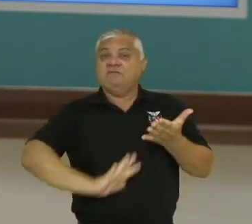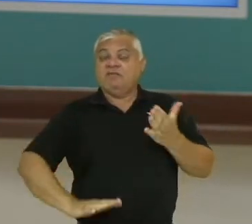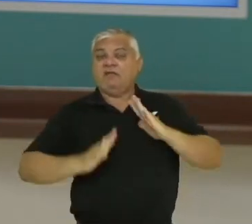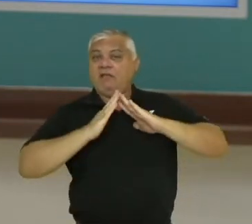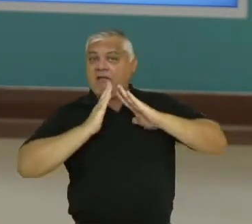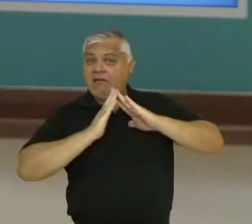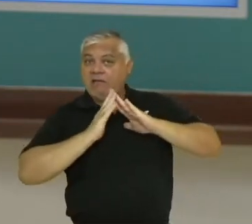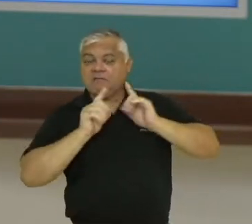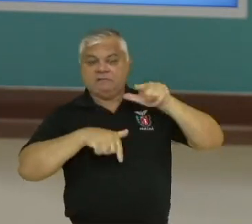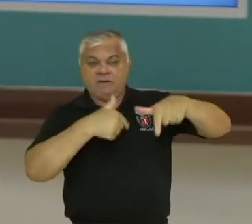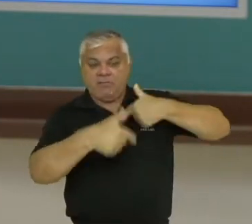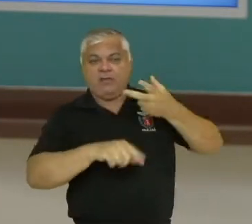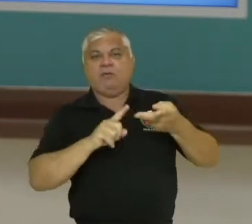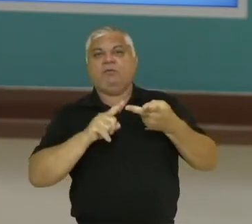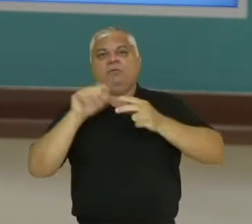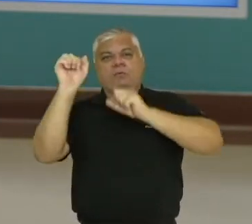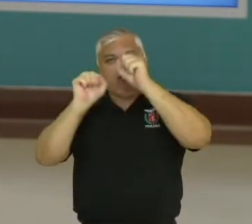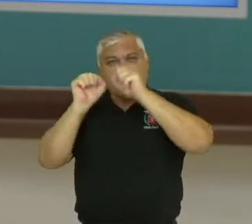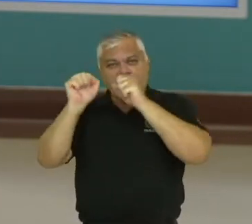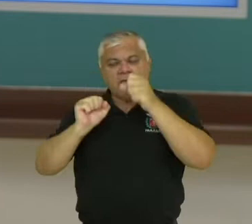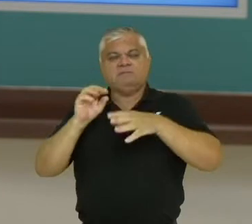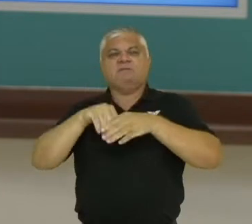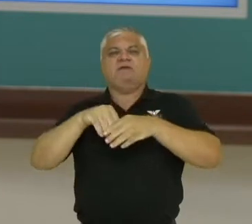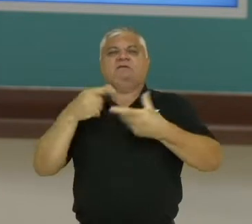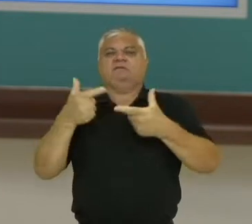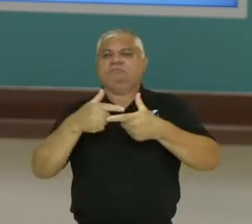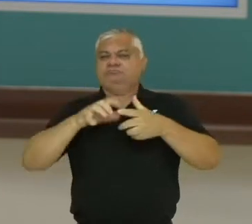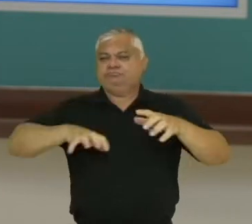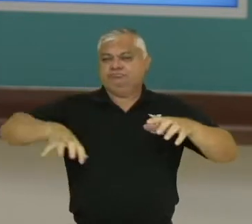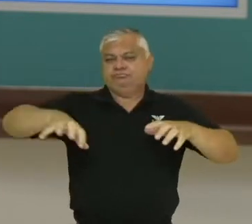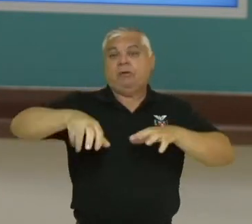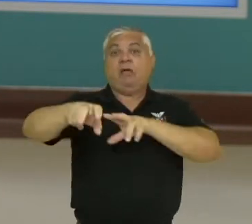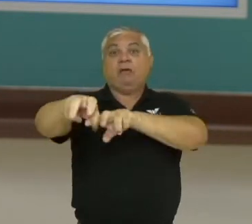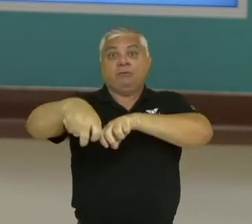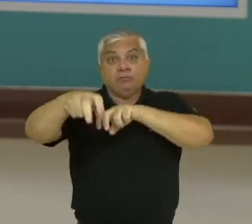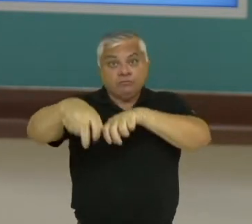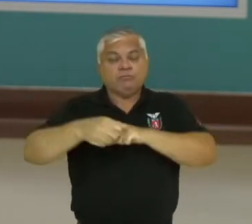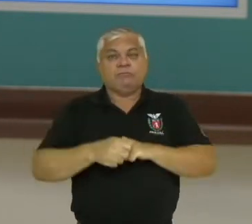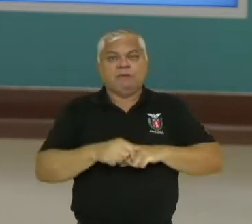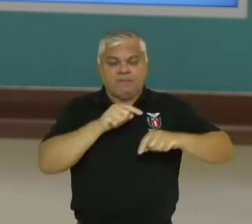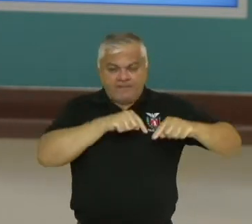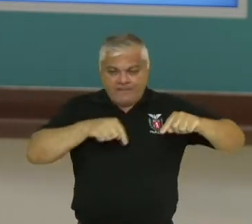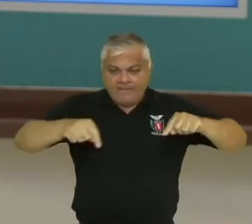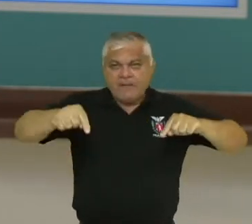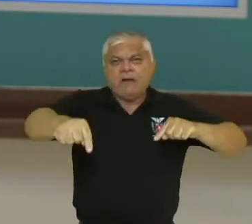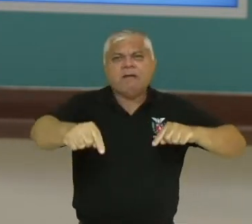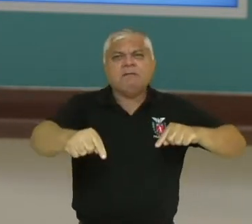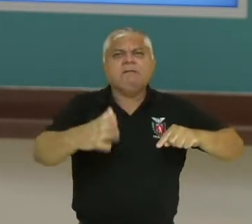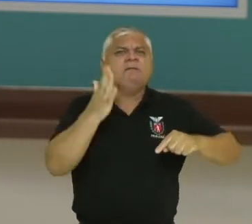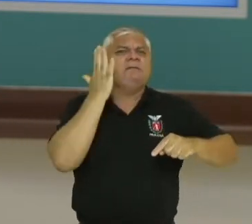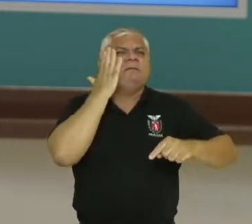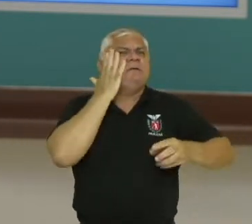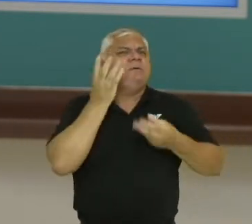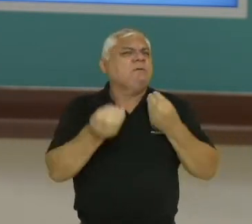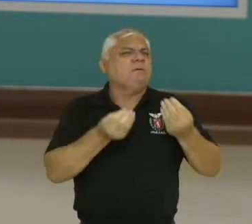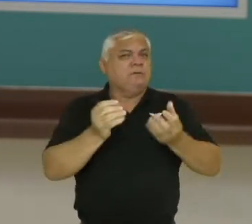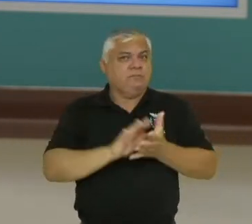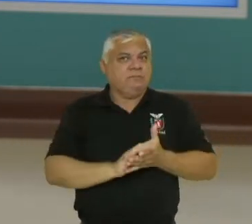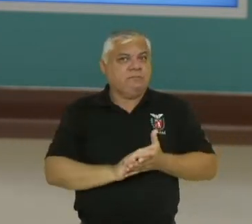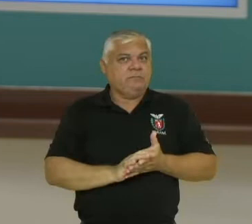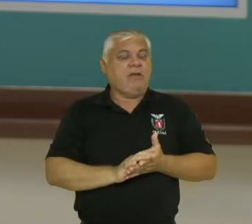casa, nas indústrias, nas fábricas e até na agricultura. Então, como que eu sei tudo isso? Porque